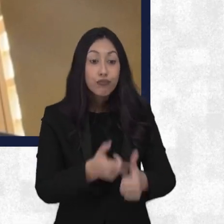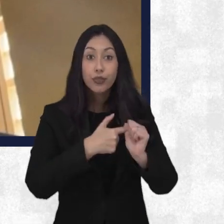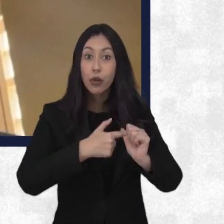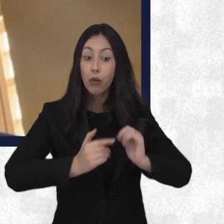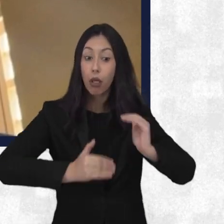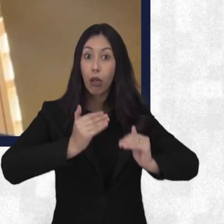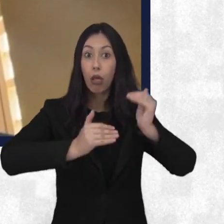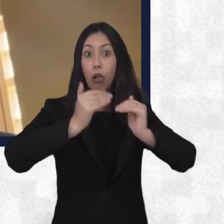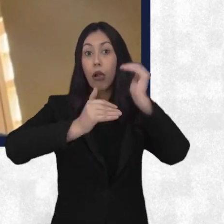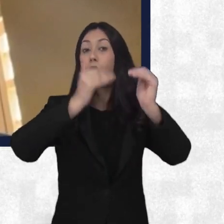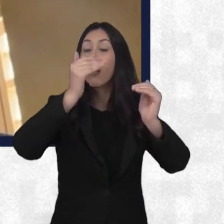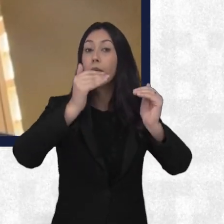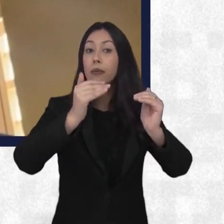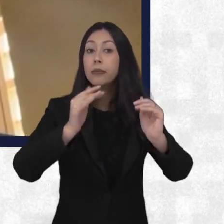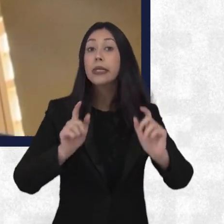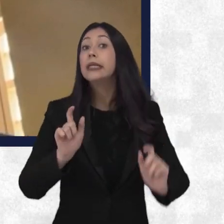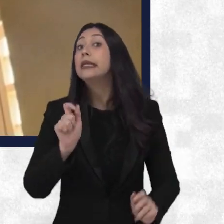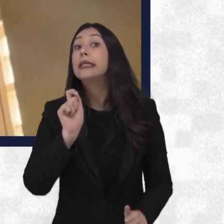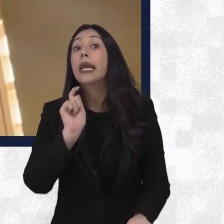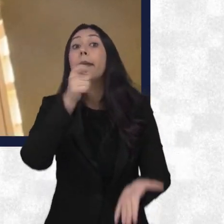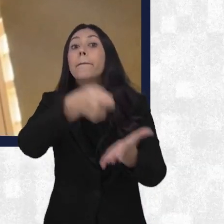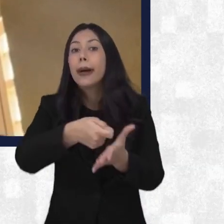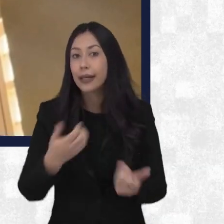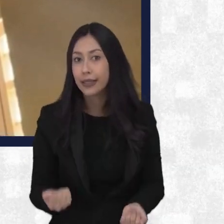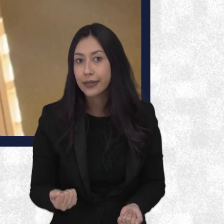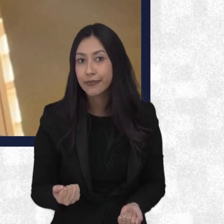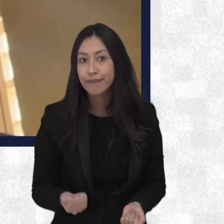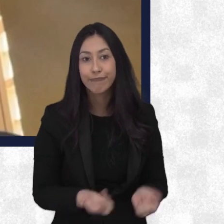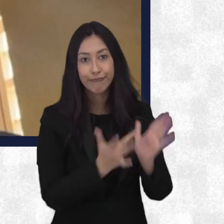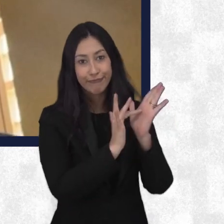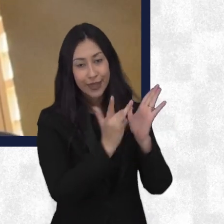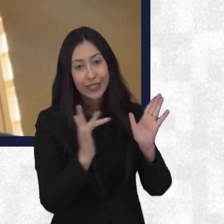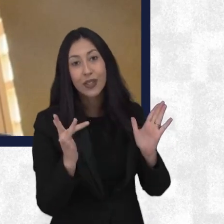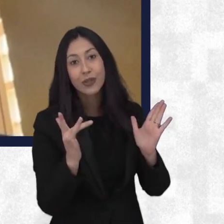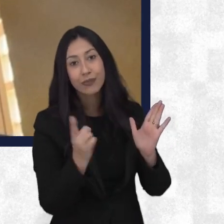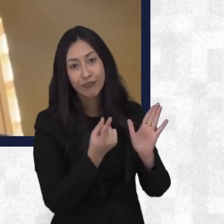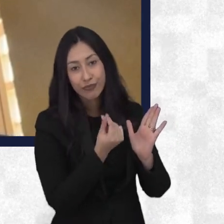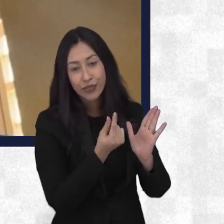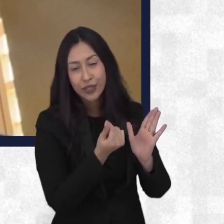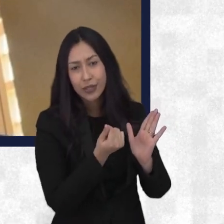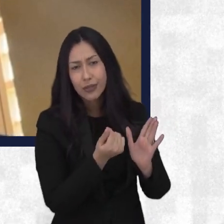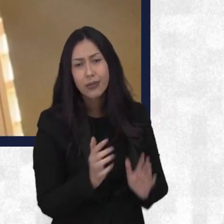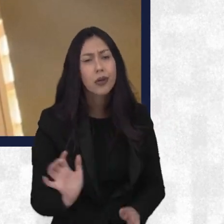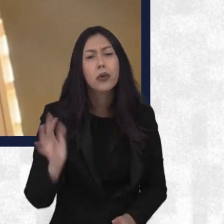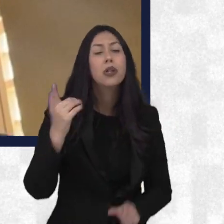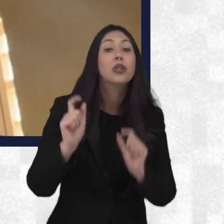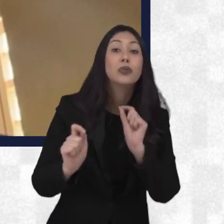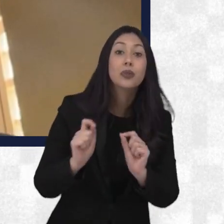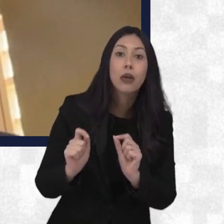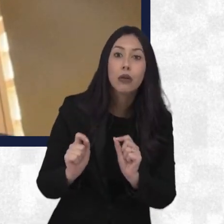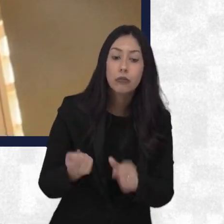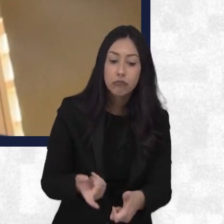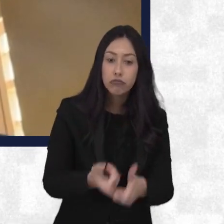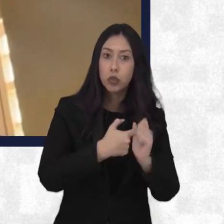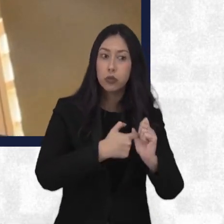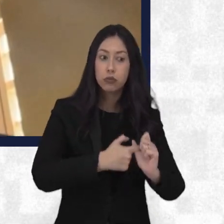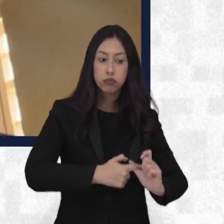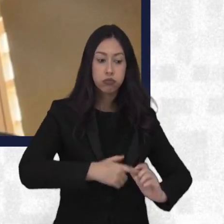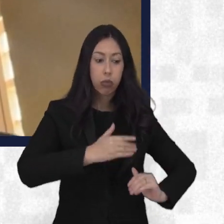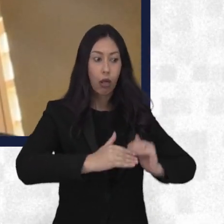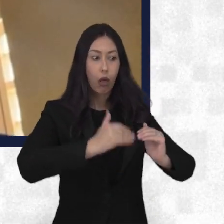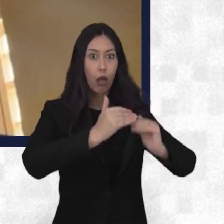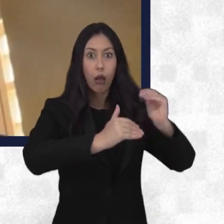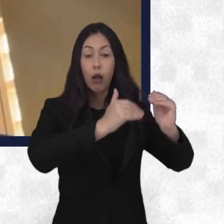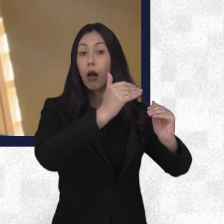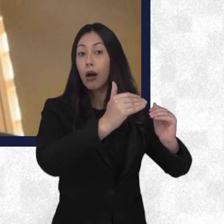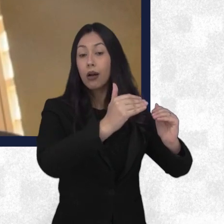o déficit vai ser cada vez maior. Quem cobre? O Tesouro Nacional. O que acontece com isso? Aumenta o